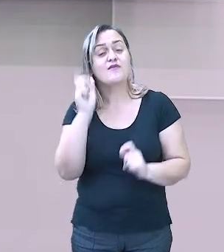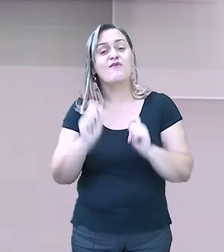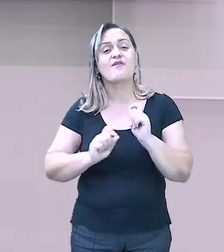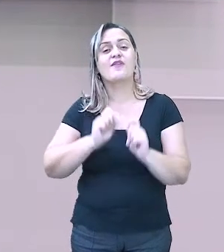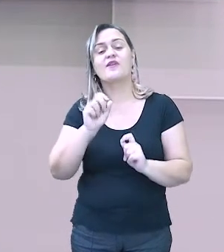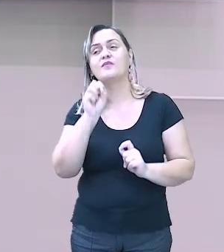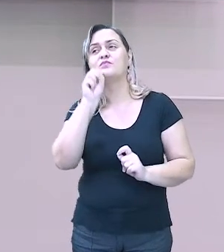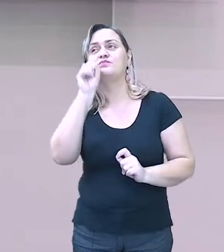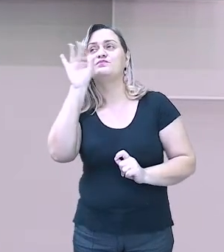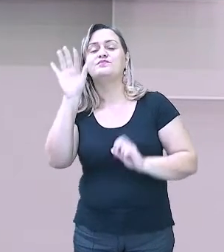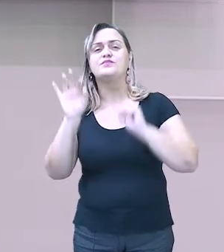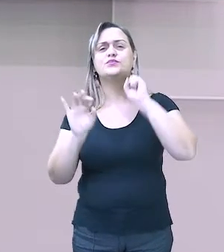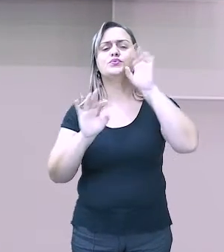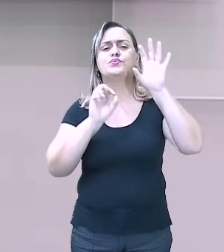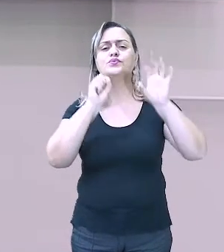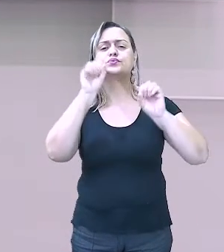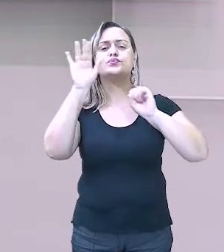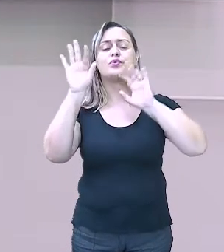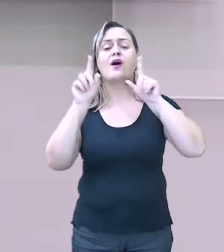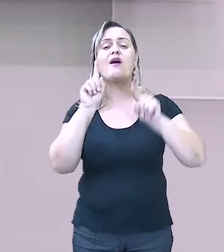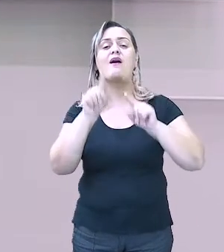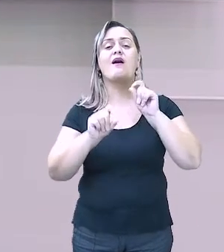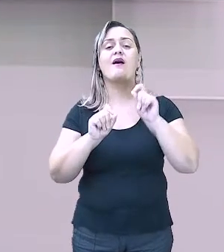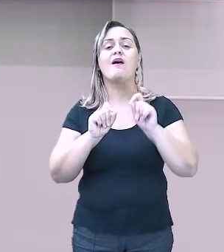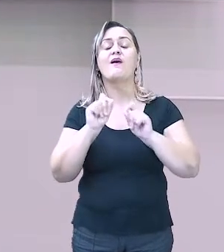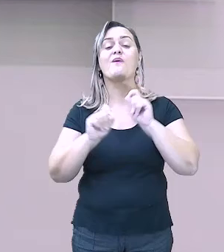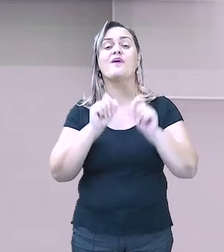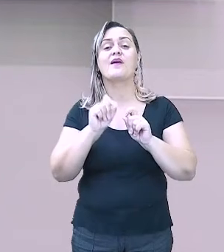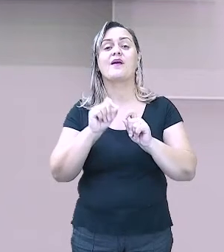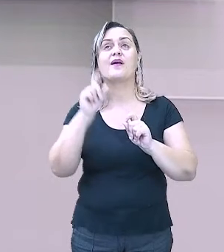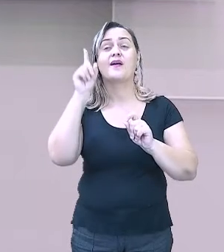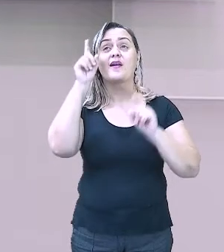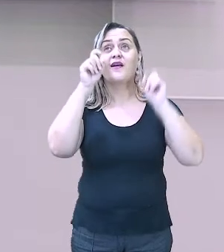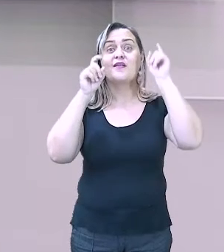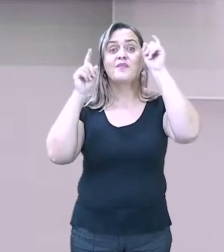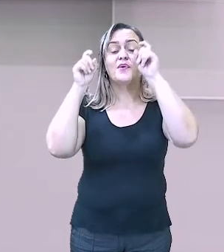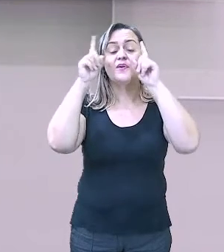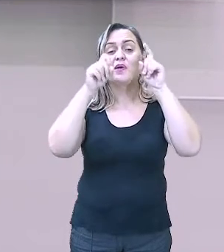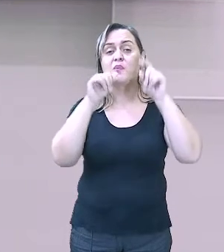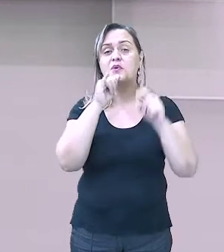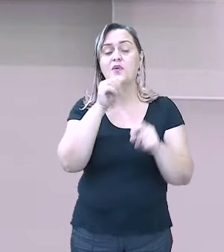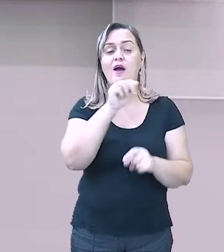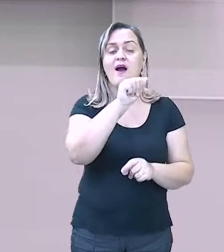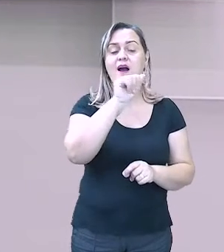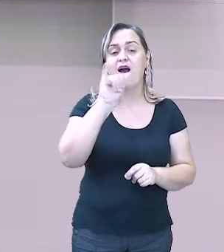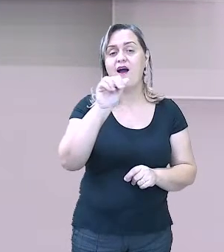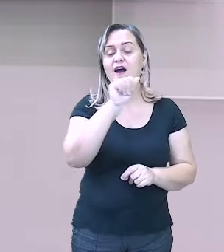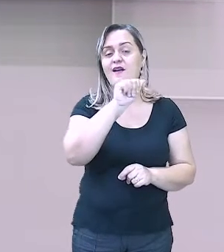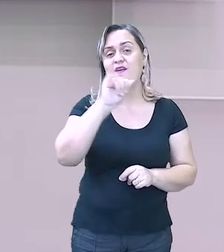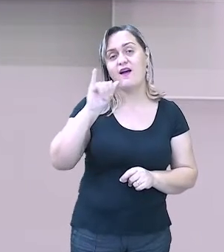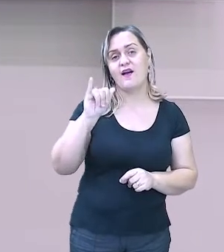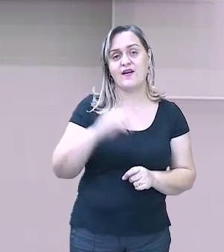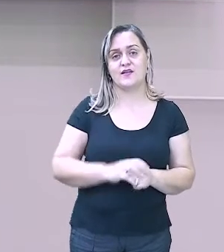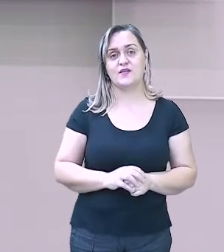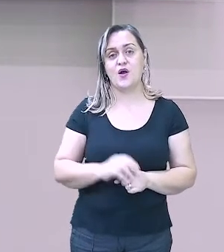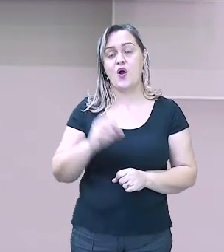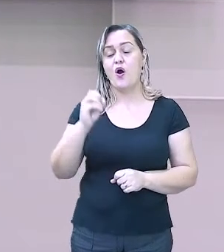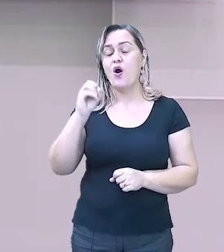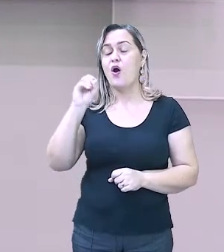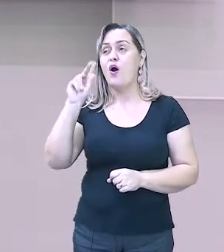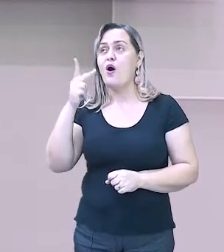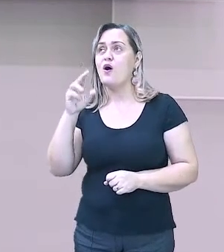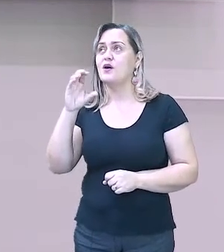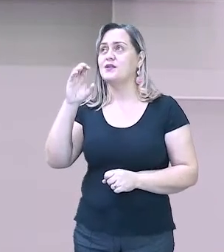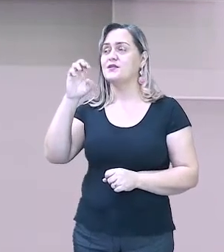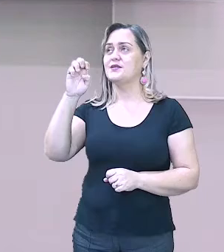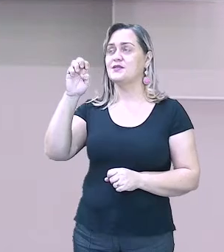interjeição são essas expressões. Ai, ai, ai, ó céus,